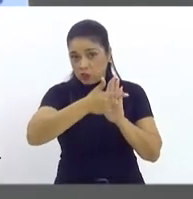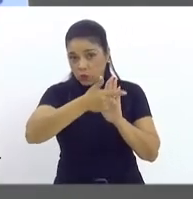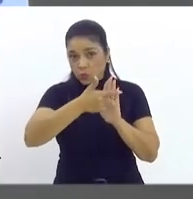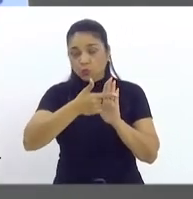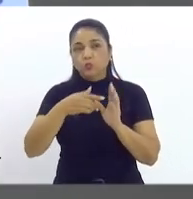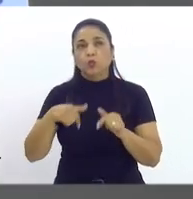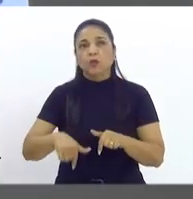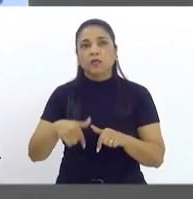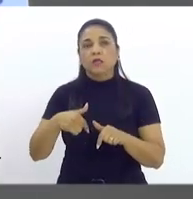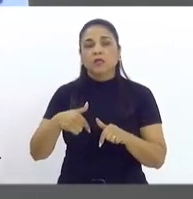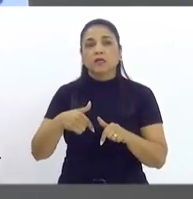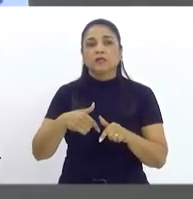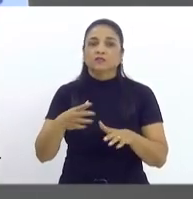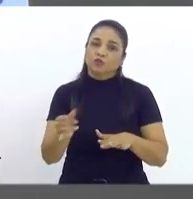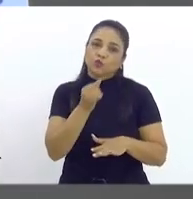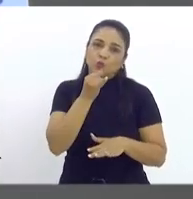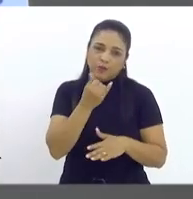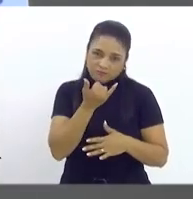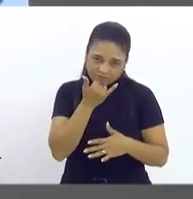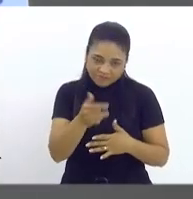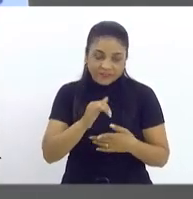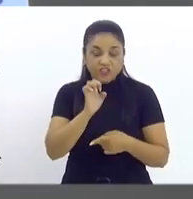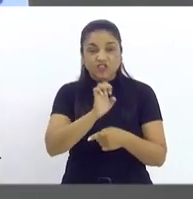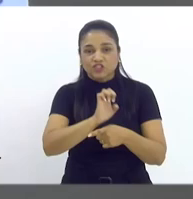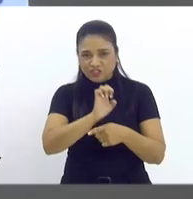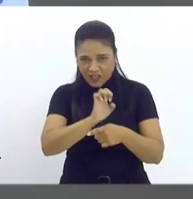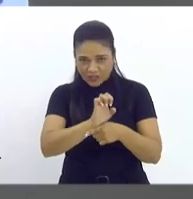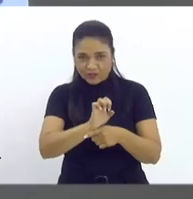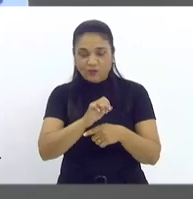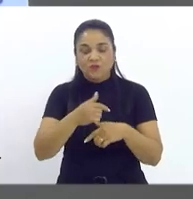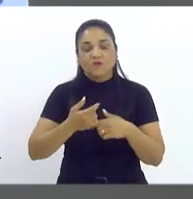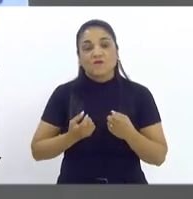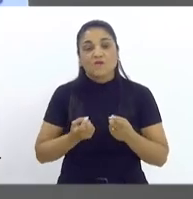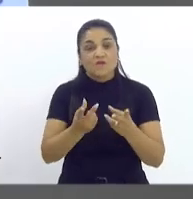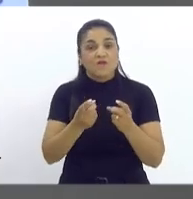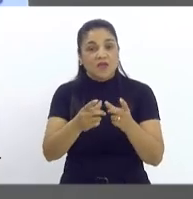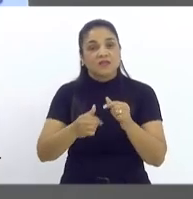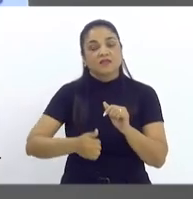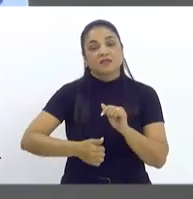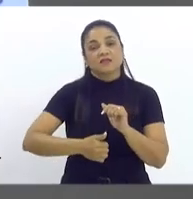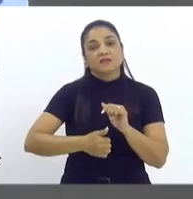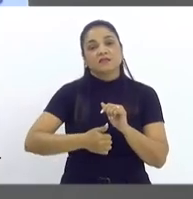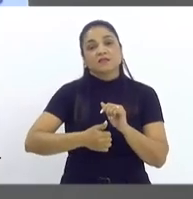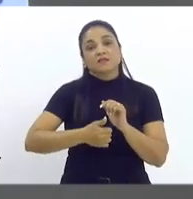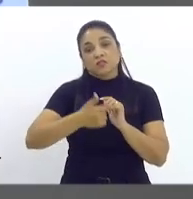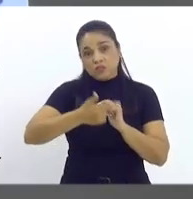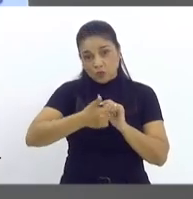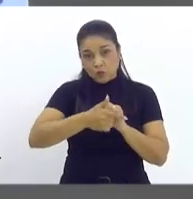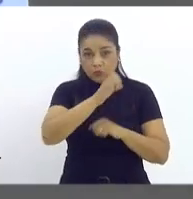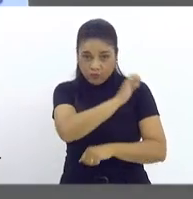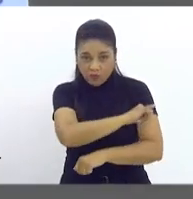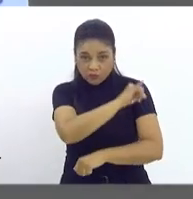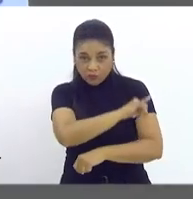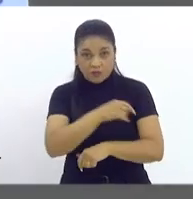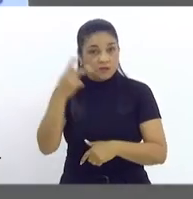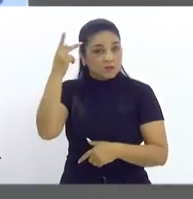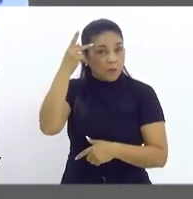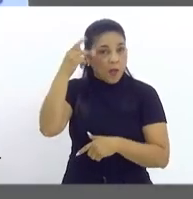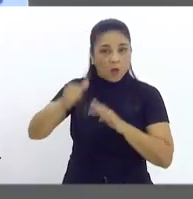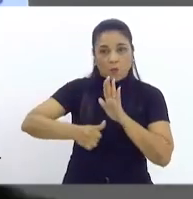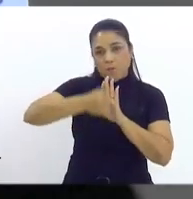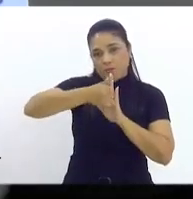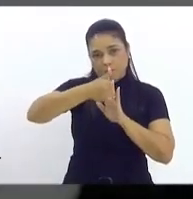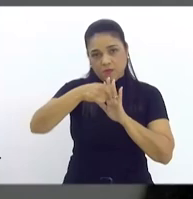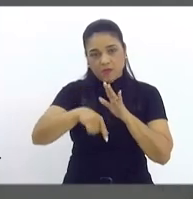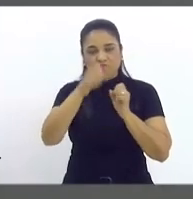porque segundo estado, né? com índice de vendas, porque seguido por São Paulo, que tem uma industrialização e